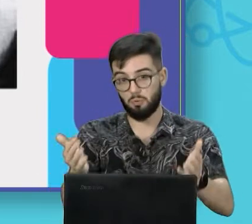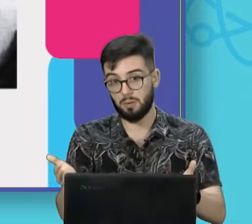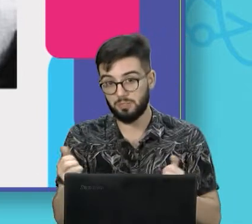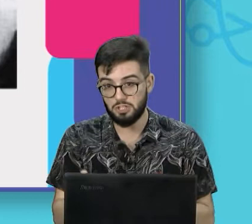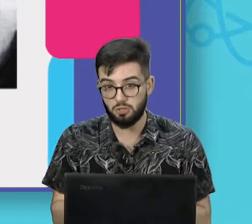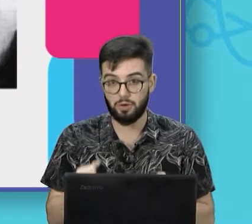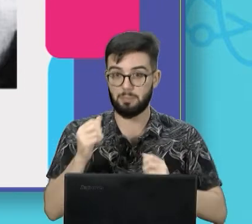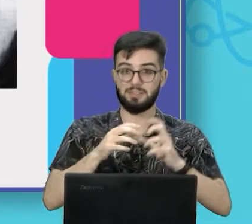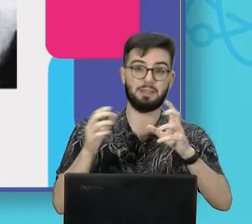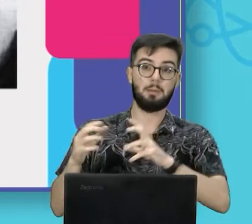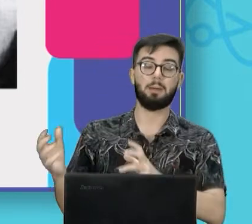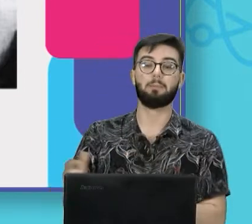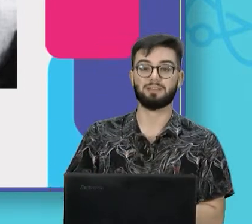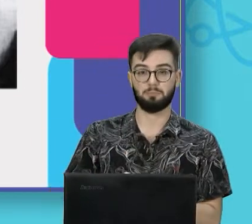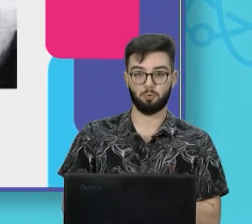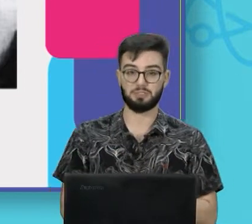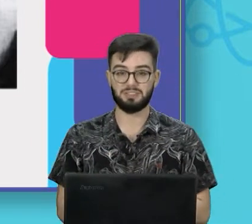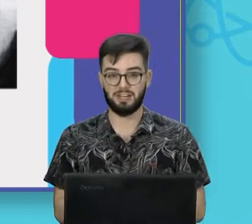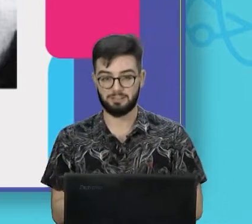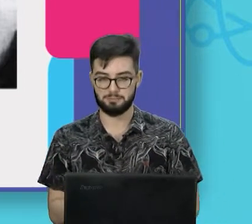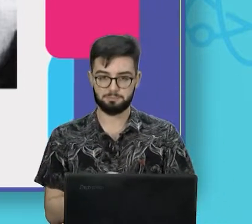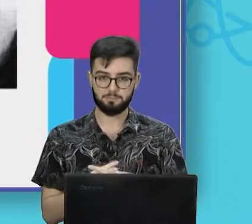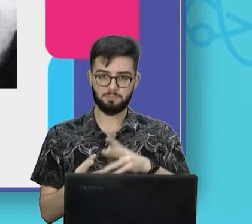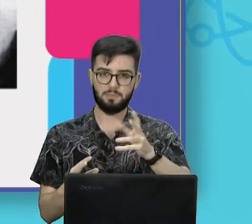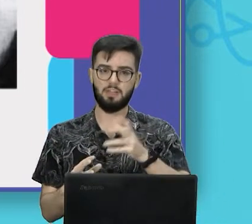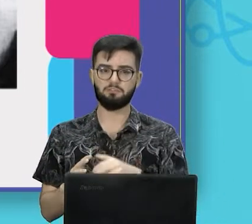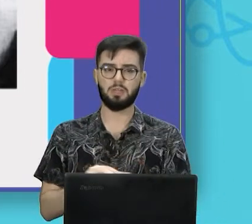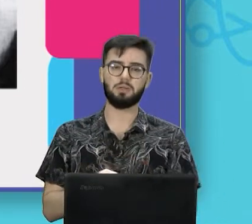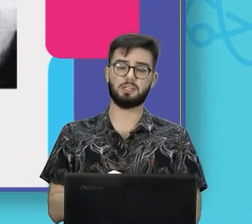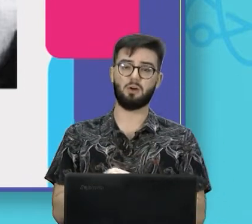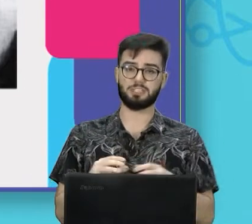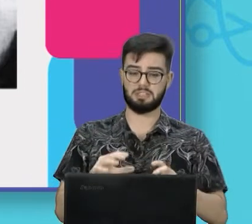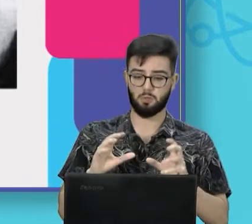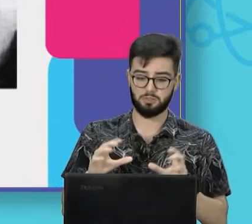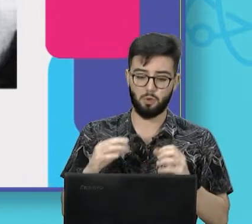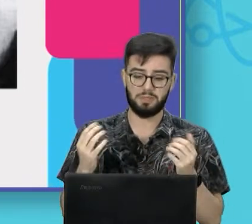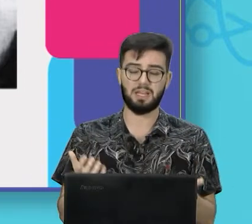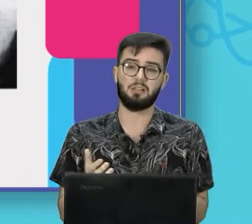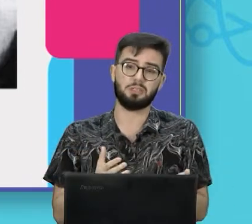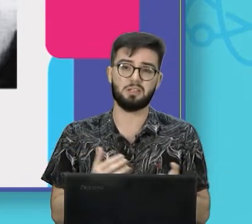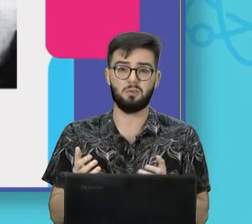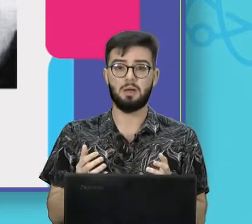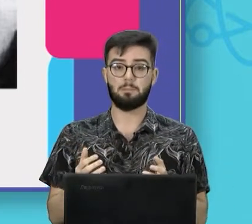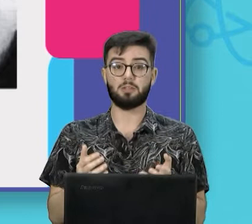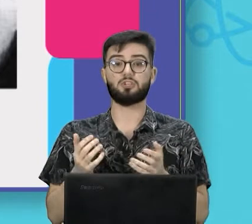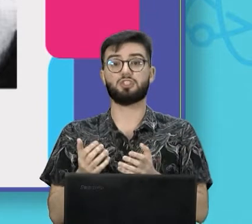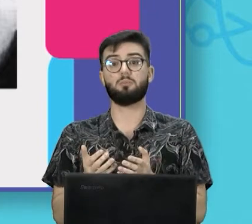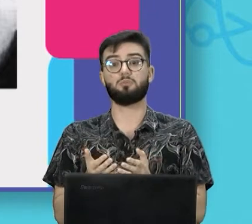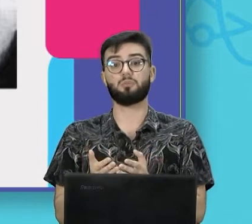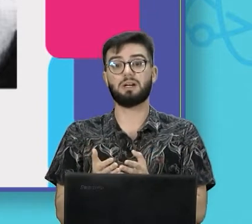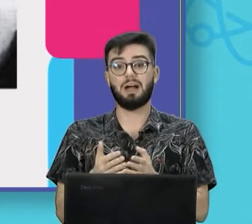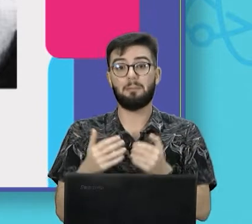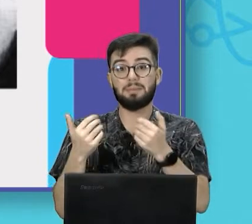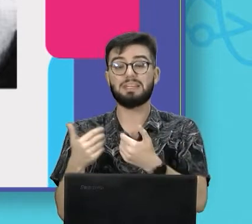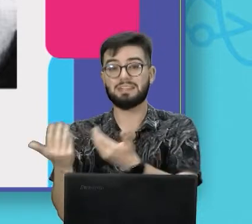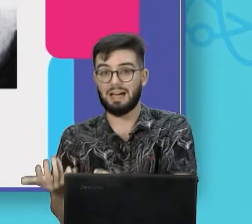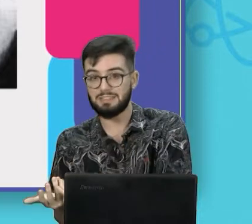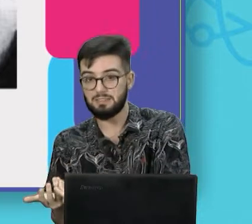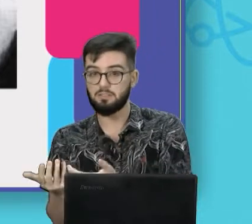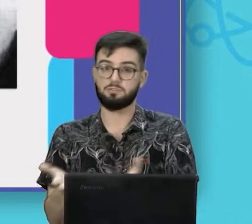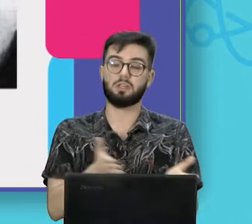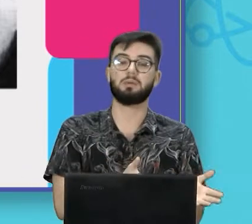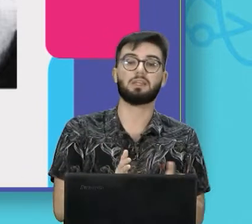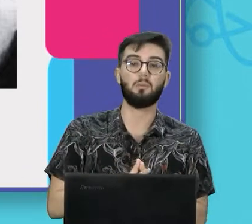não se restringe só o campo da história mas perpassa por outras áreas é fundamental a gente dominado então para nós temos uma